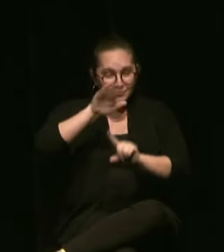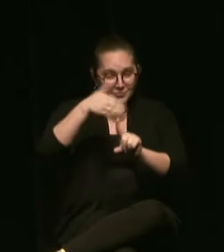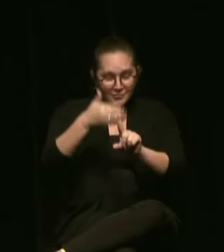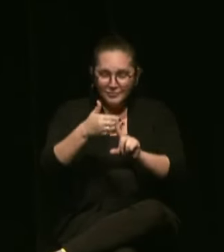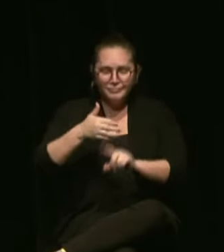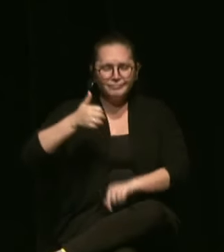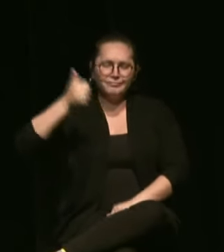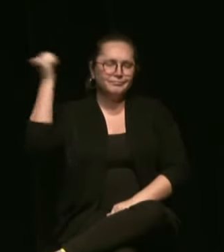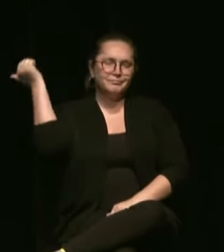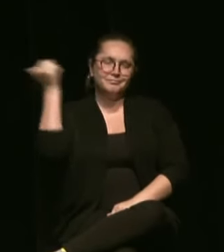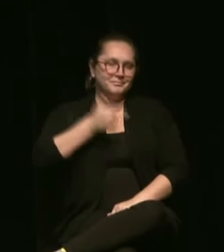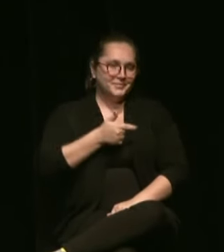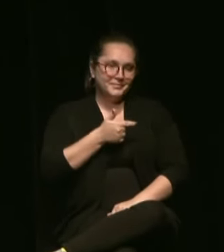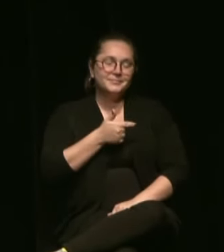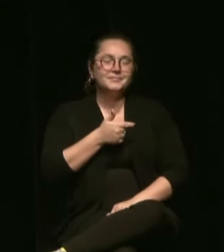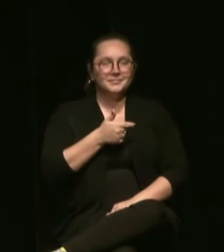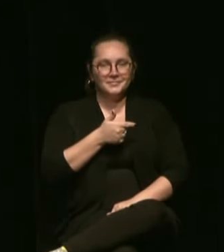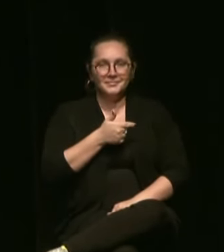verdade.